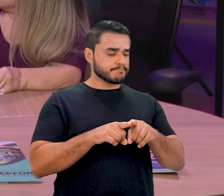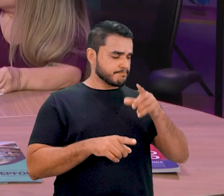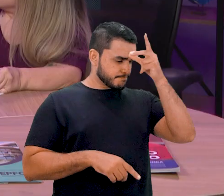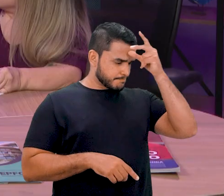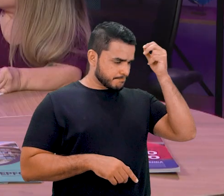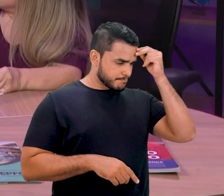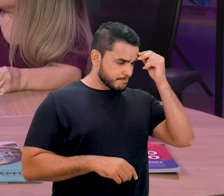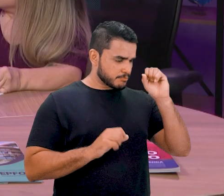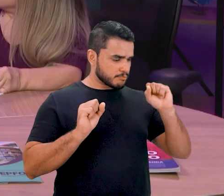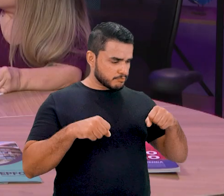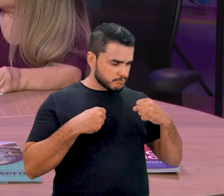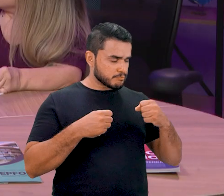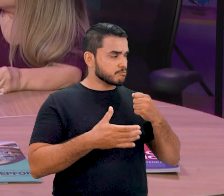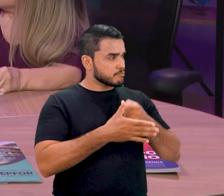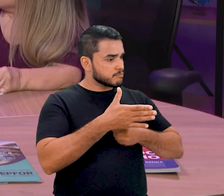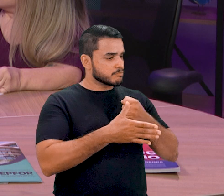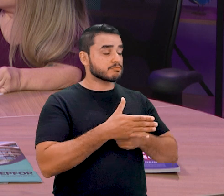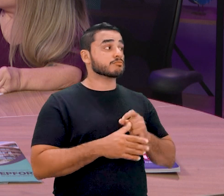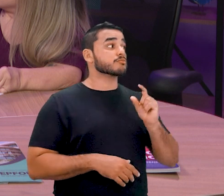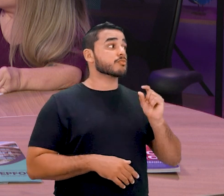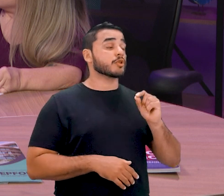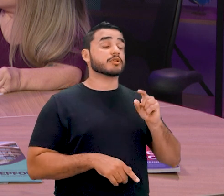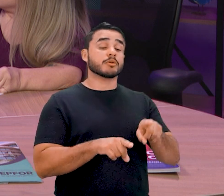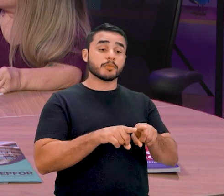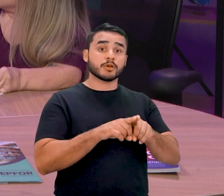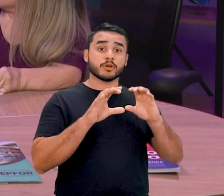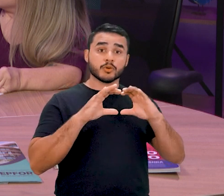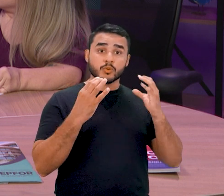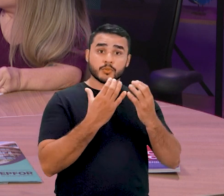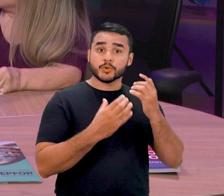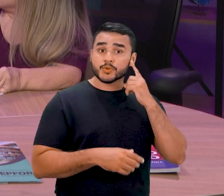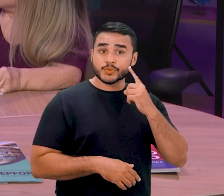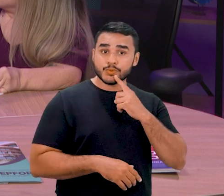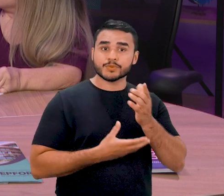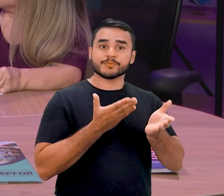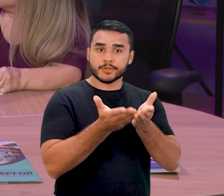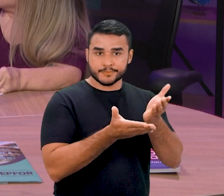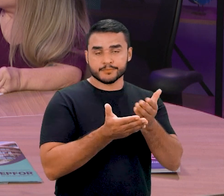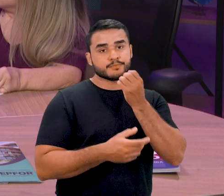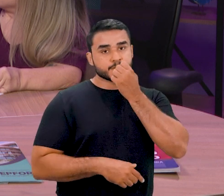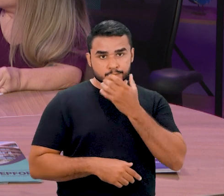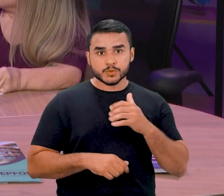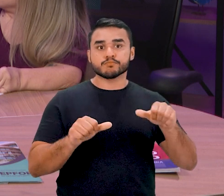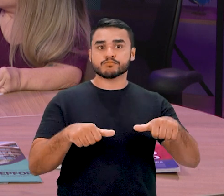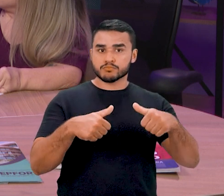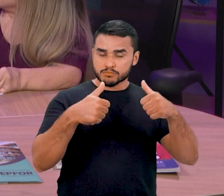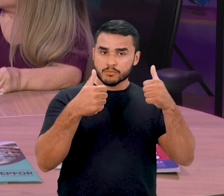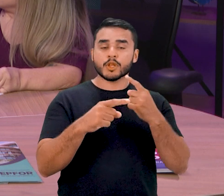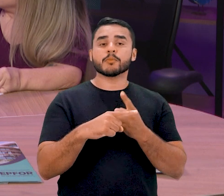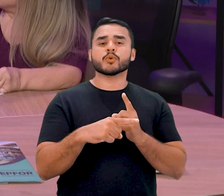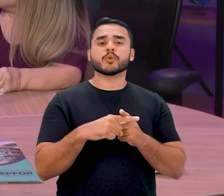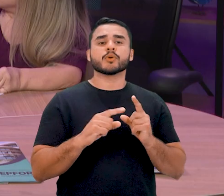E aí, o atendimento à comunidade surda, eu acho que é uma coisa que está melhorando bastante com a